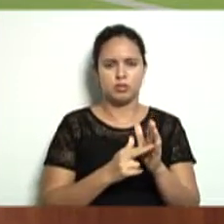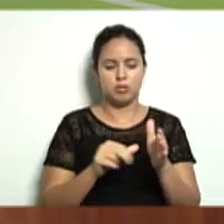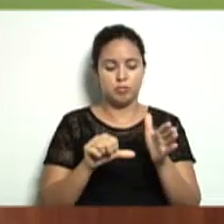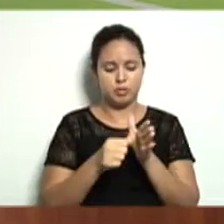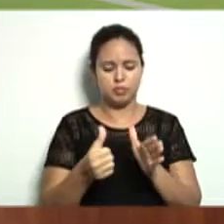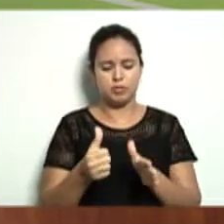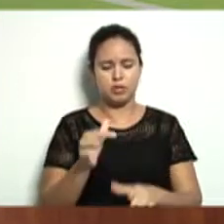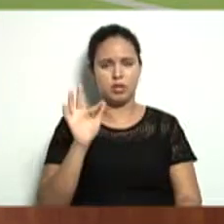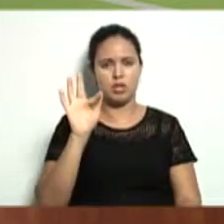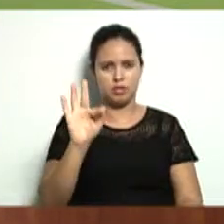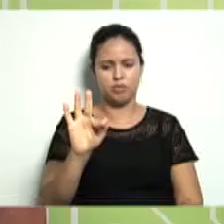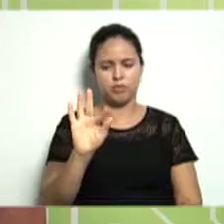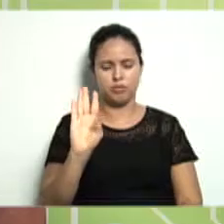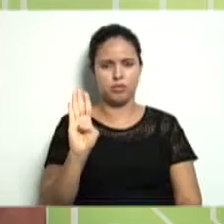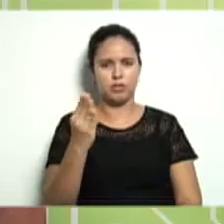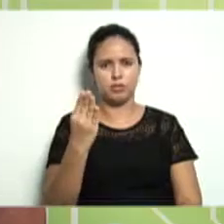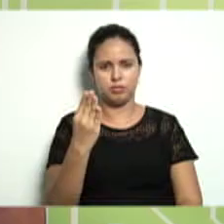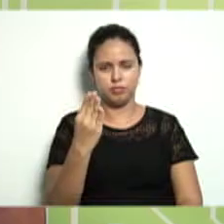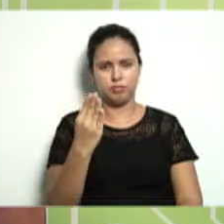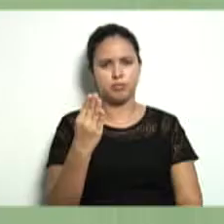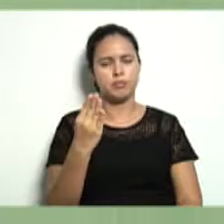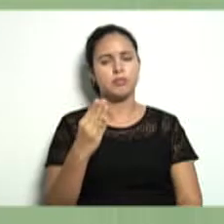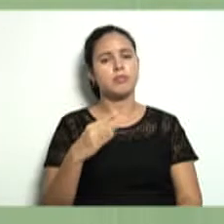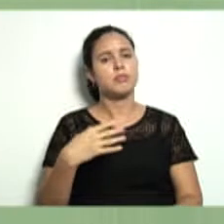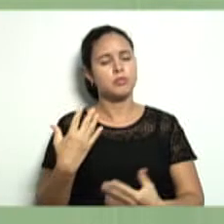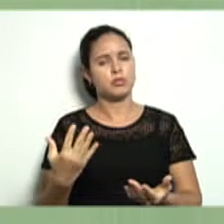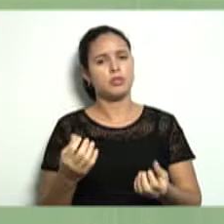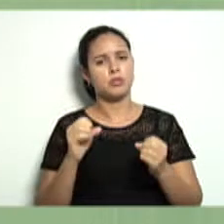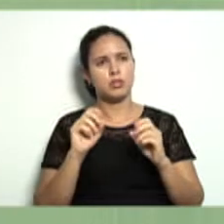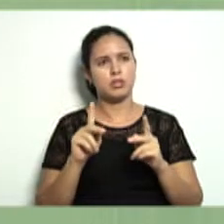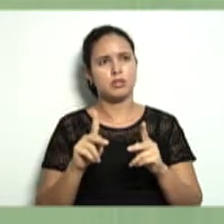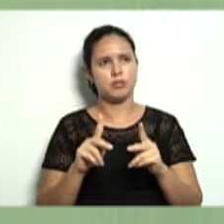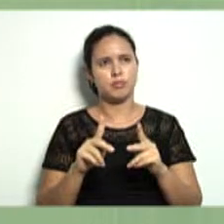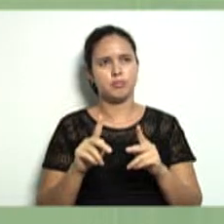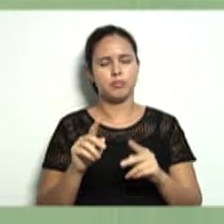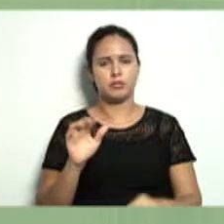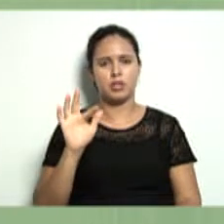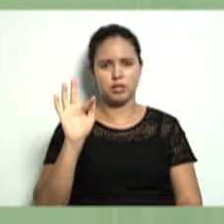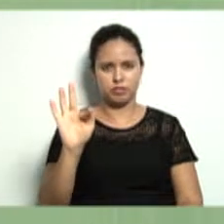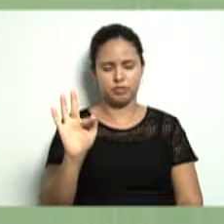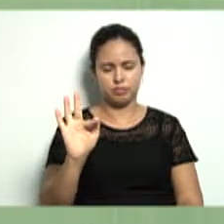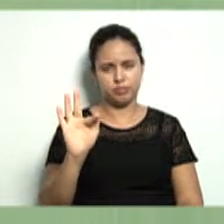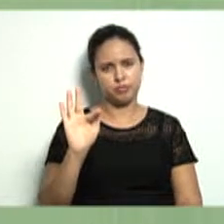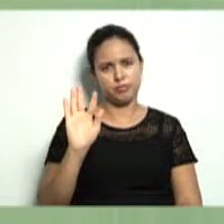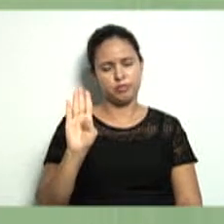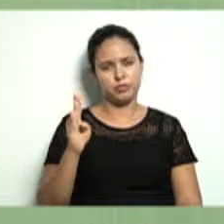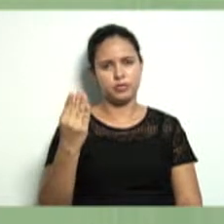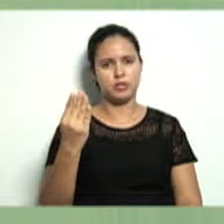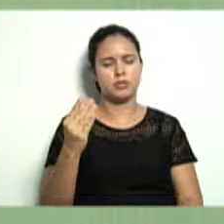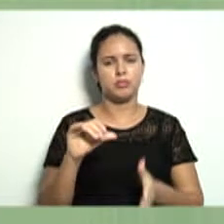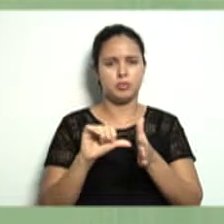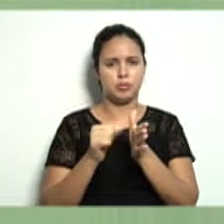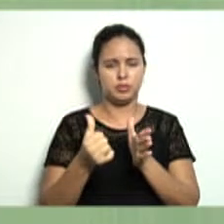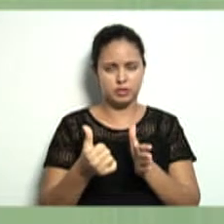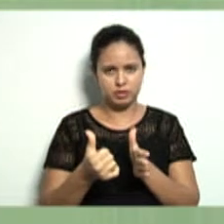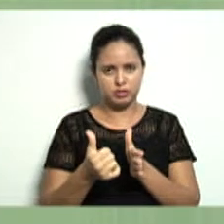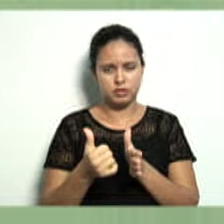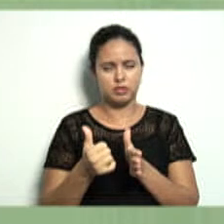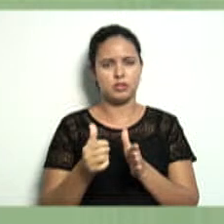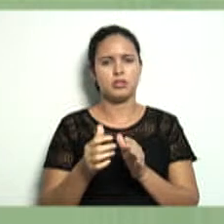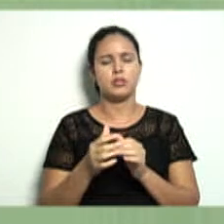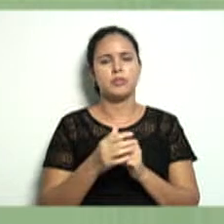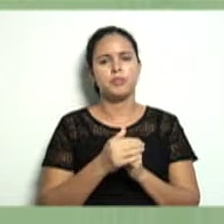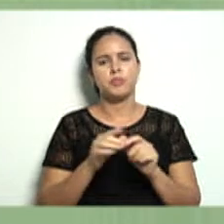falsa? Muito Isso. bem, ó, estão atentos aí aos detalhes. Parabéns a todos que responderam e aqueles que não enviaram também,